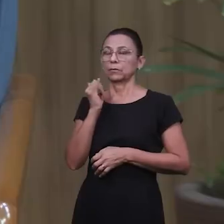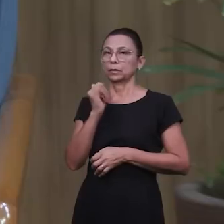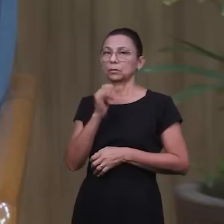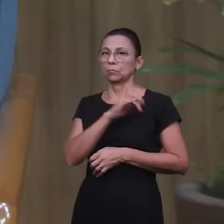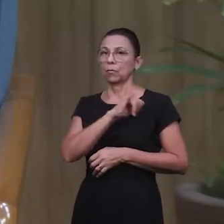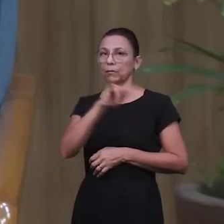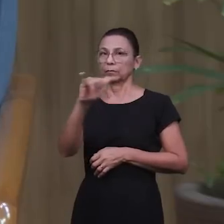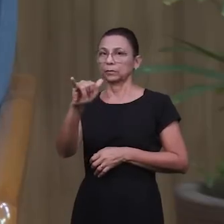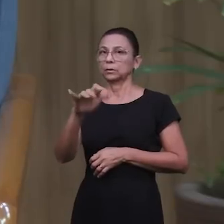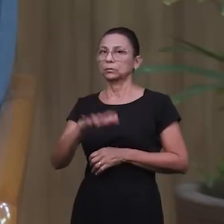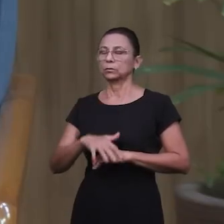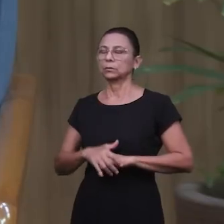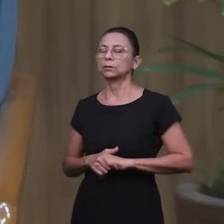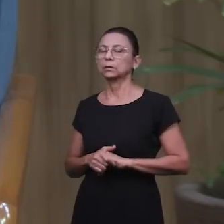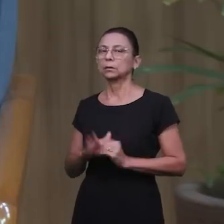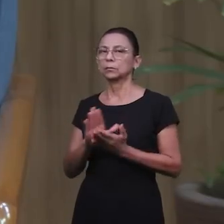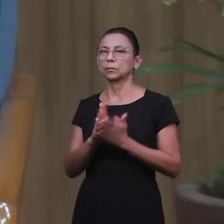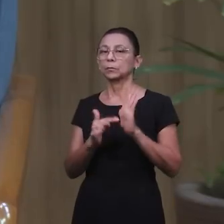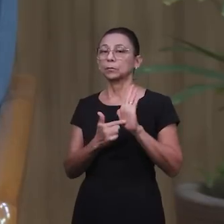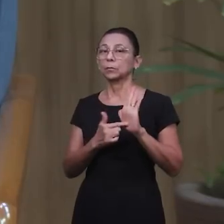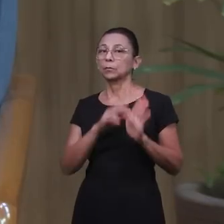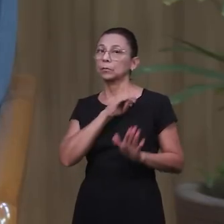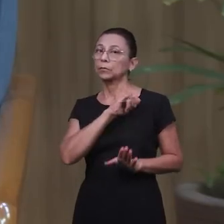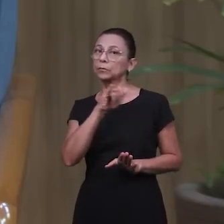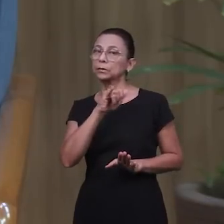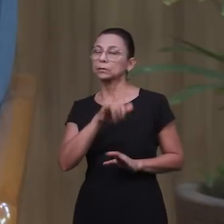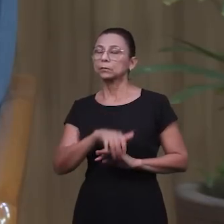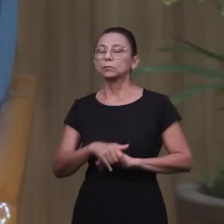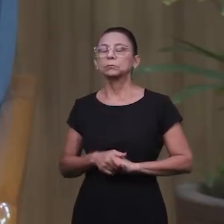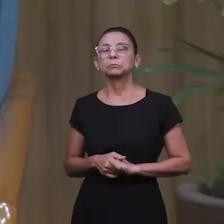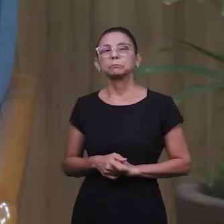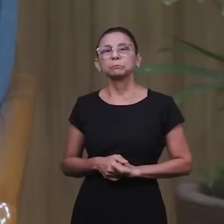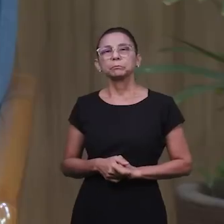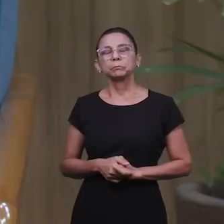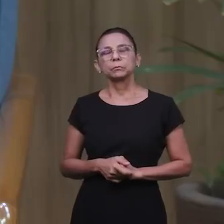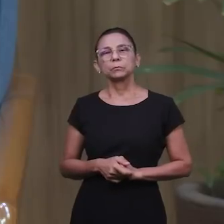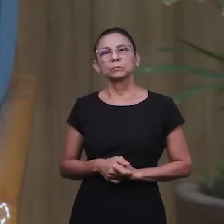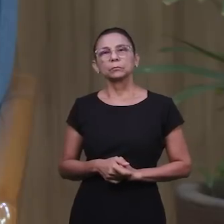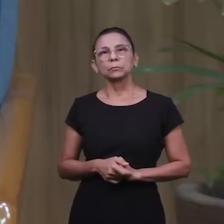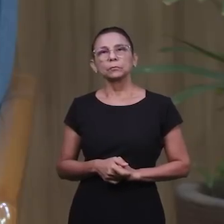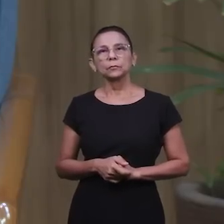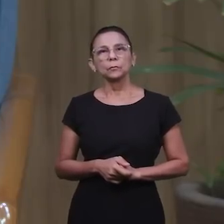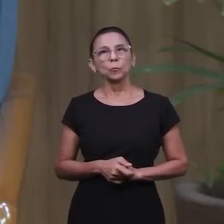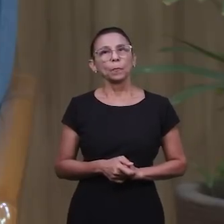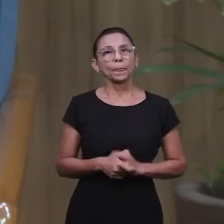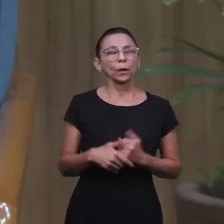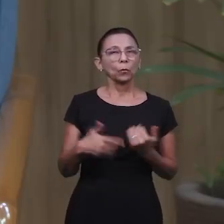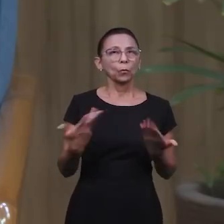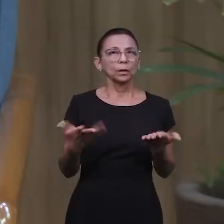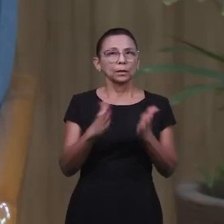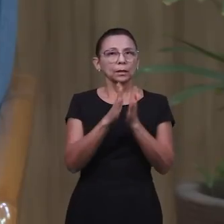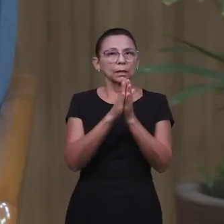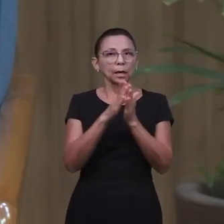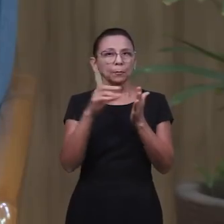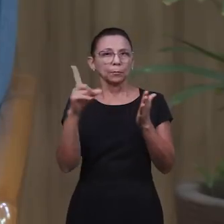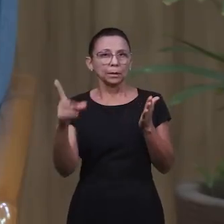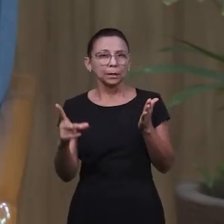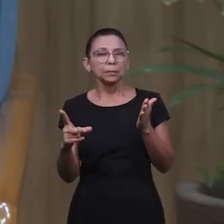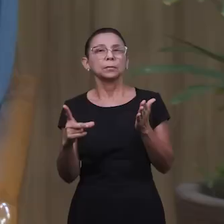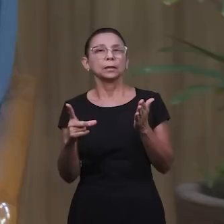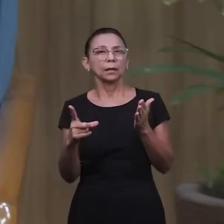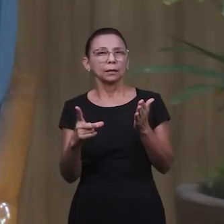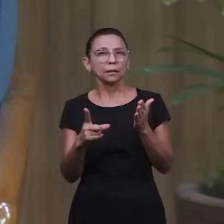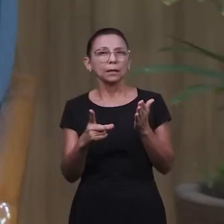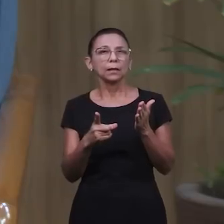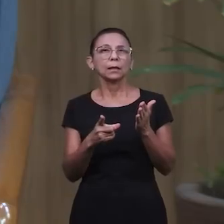que a palavra, não somos nós, a palavra está fazendo quanto à falsificação, quanto a